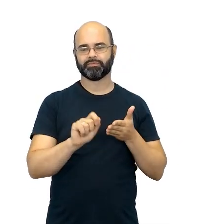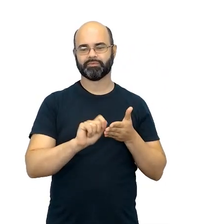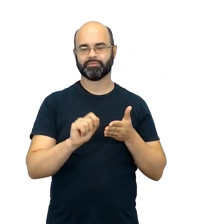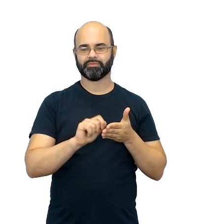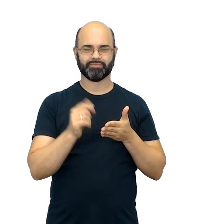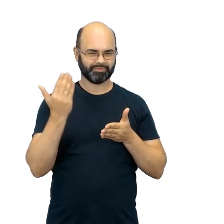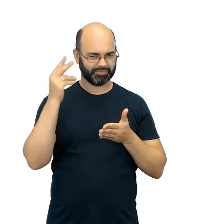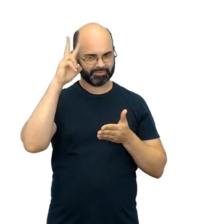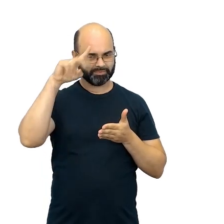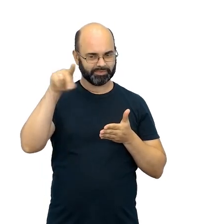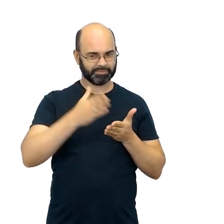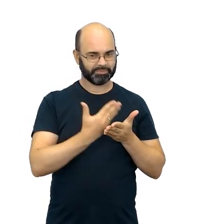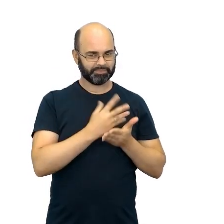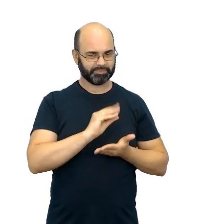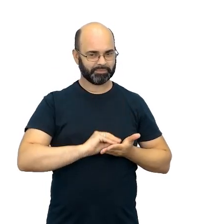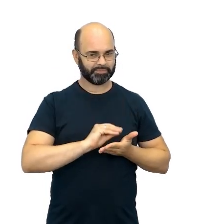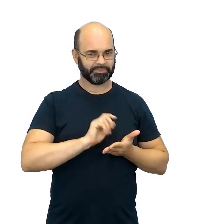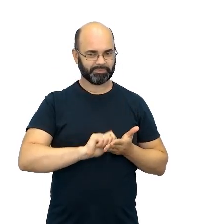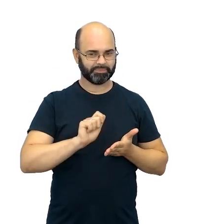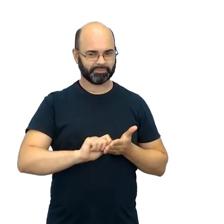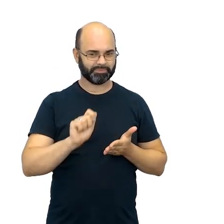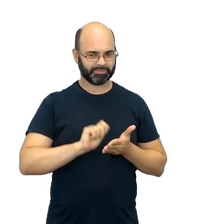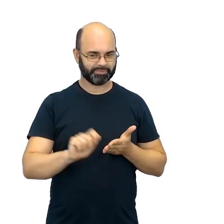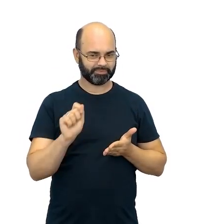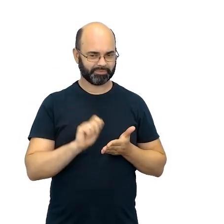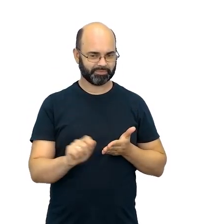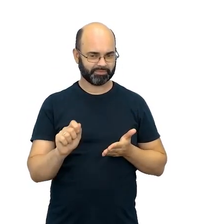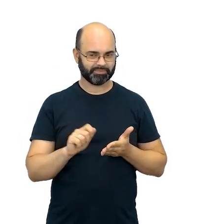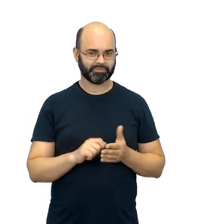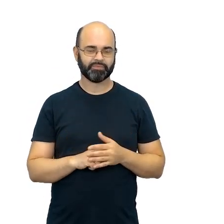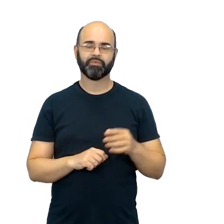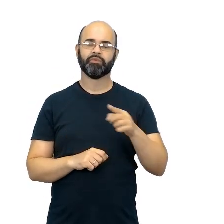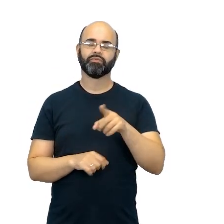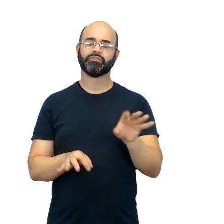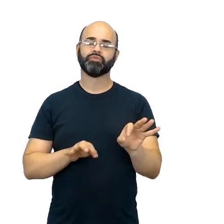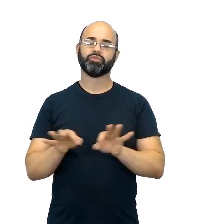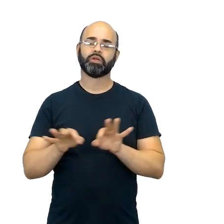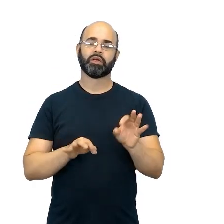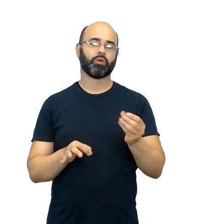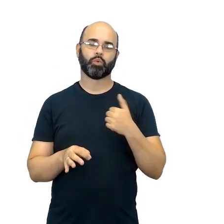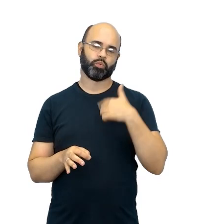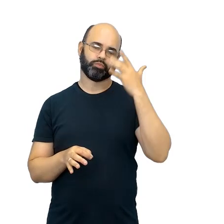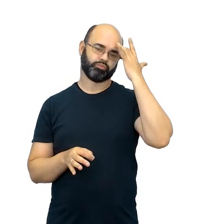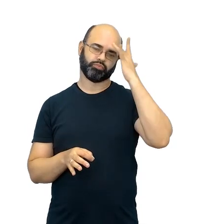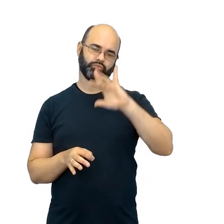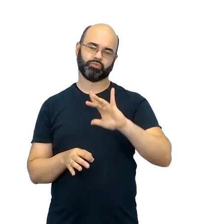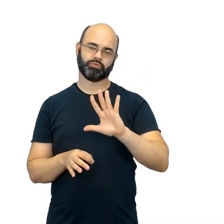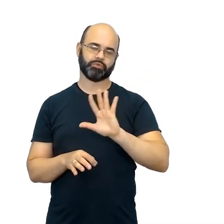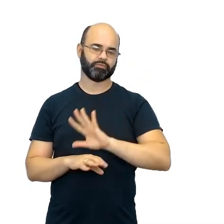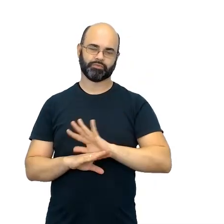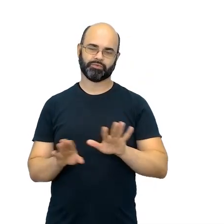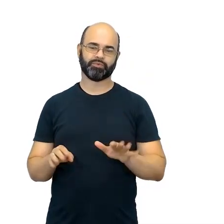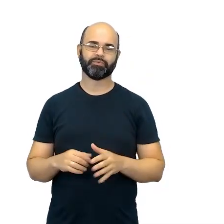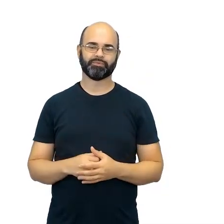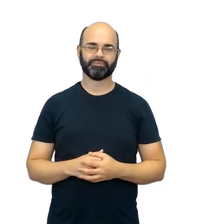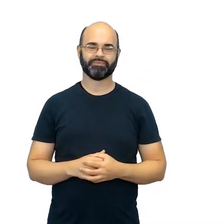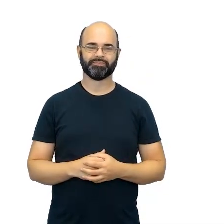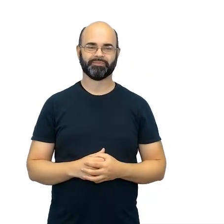lá e mandar ver o diário de experiências. Aí não sei como que vocês se organizam, né? Mas é isso daí.